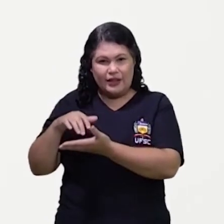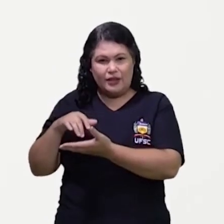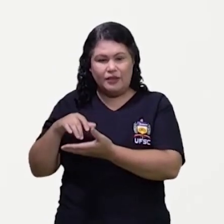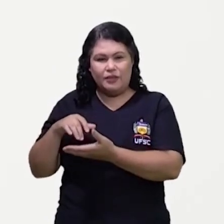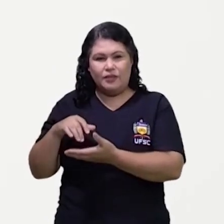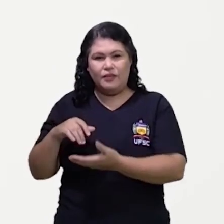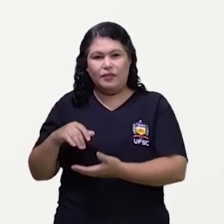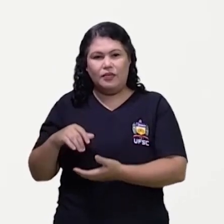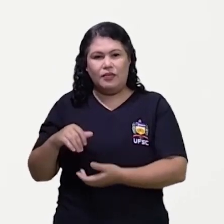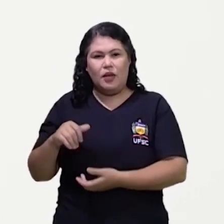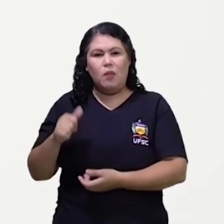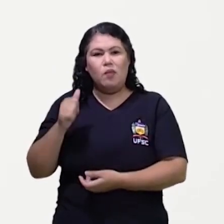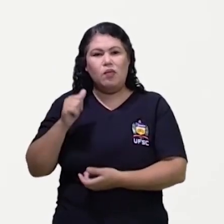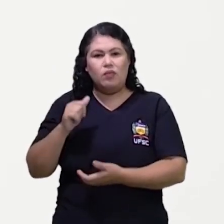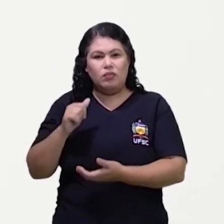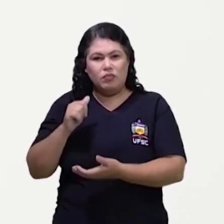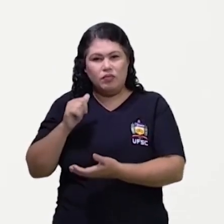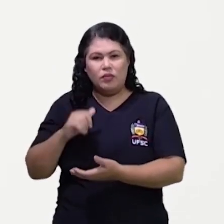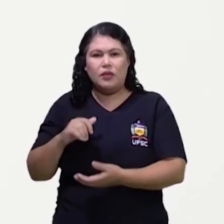Secretária.